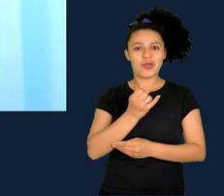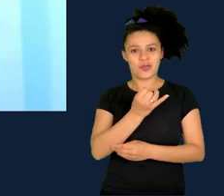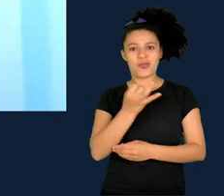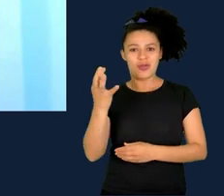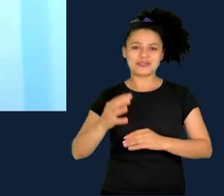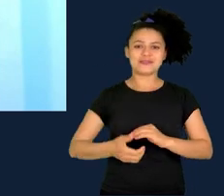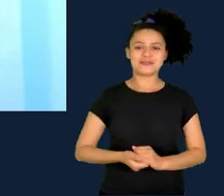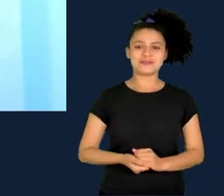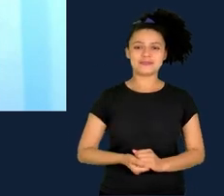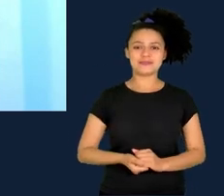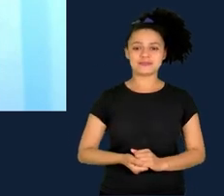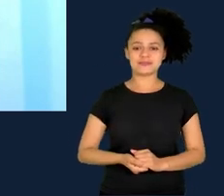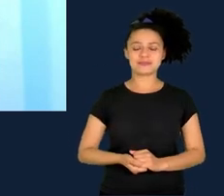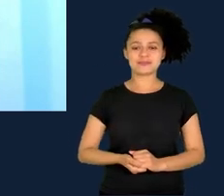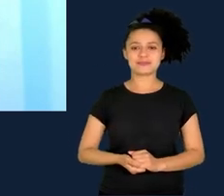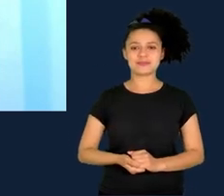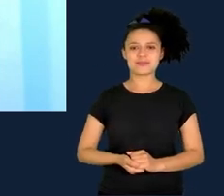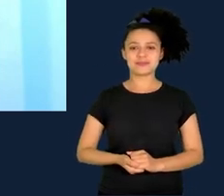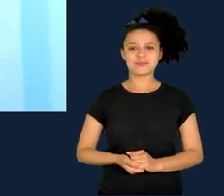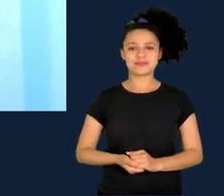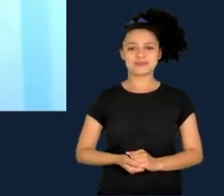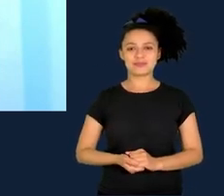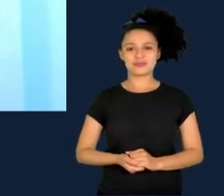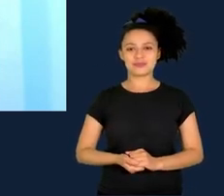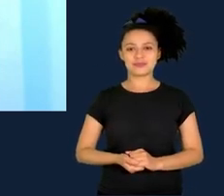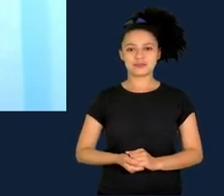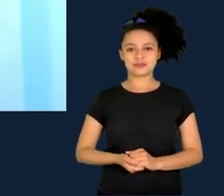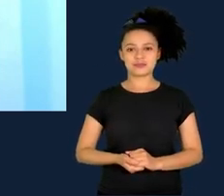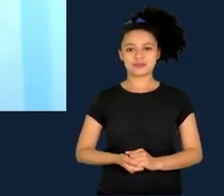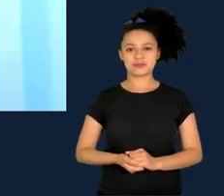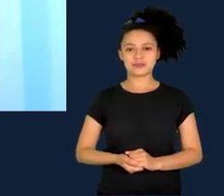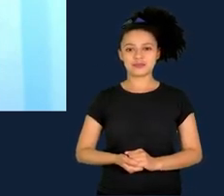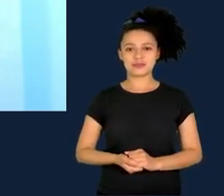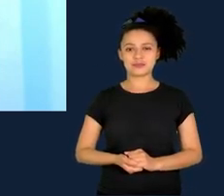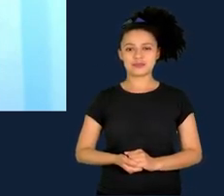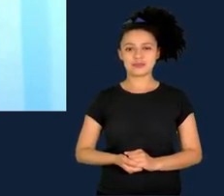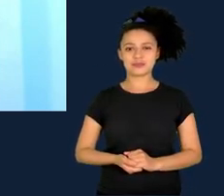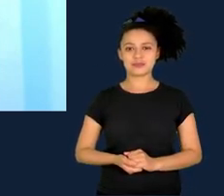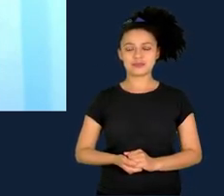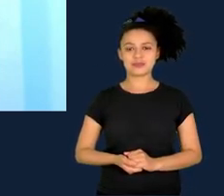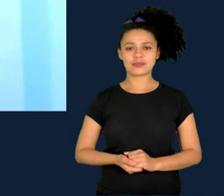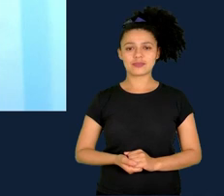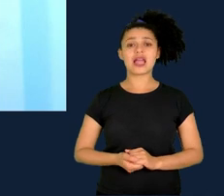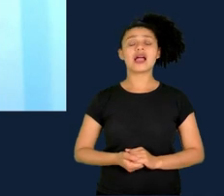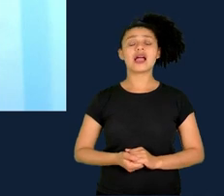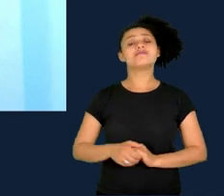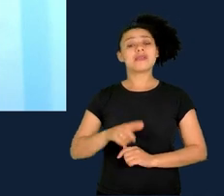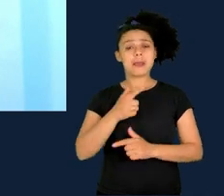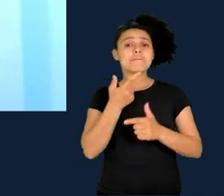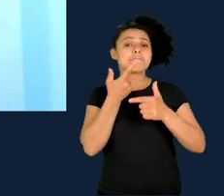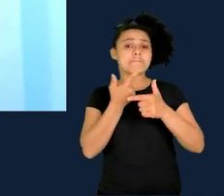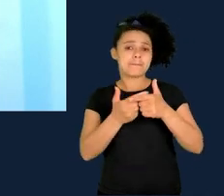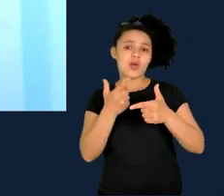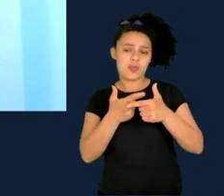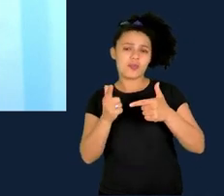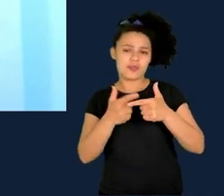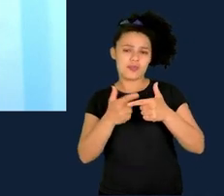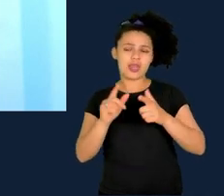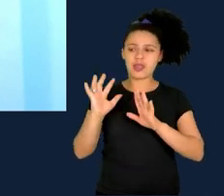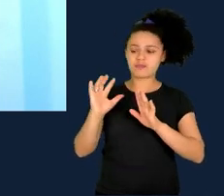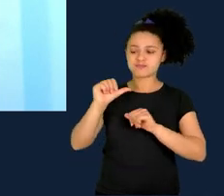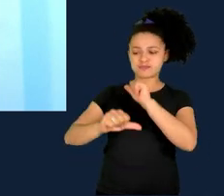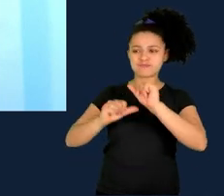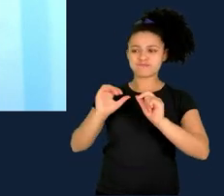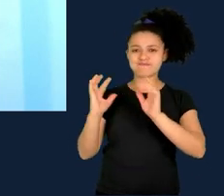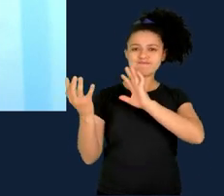mean, there's this problem with climate change. Há esse problema com a mudança climática que eu acho que a gente